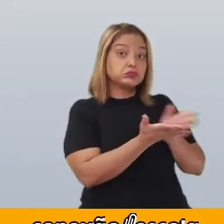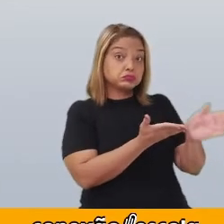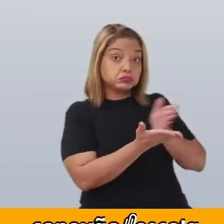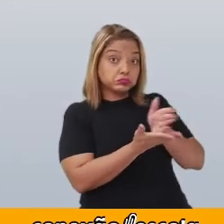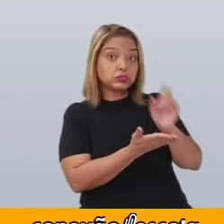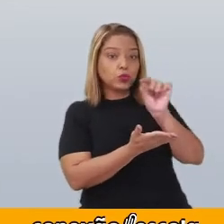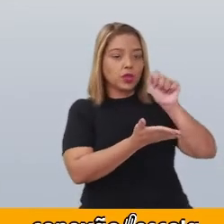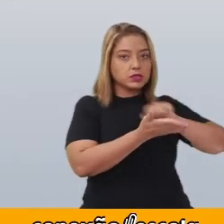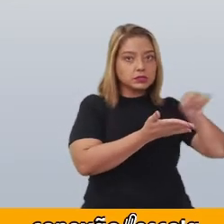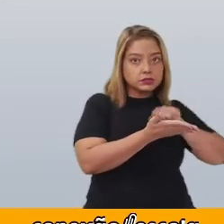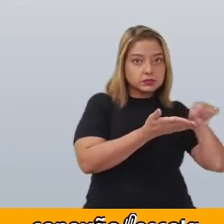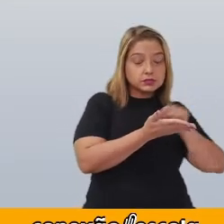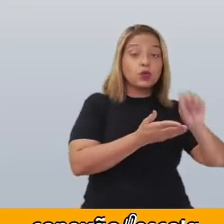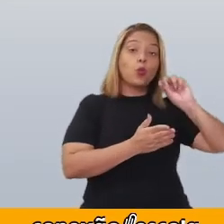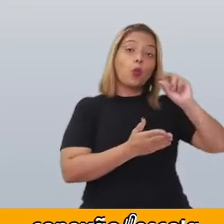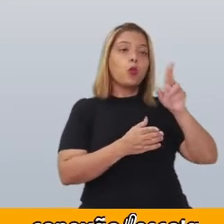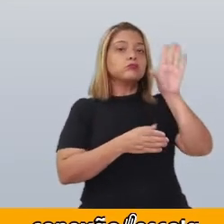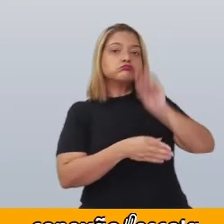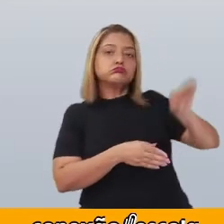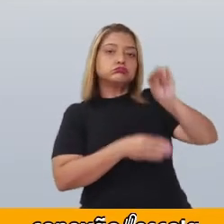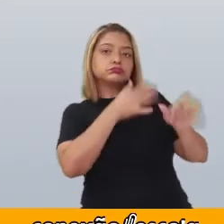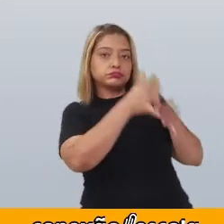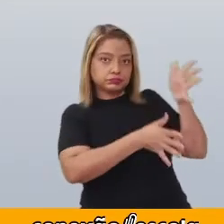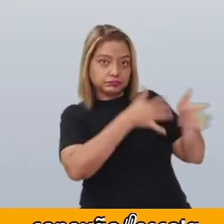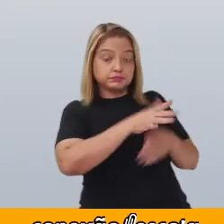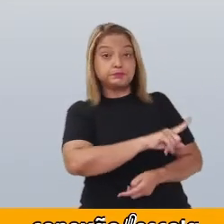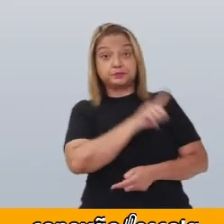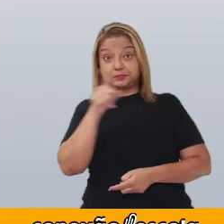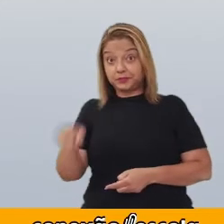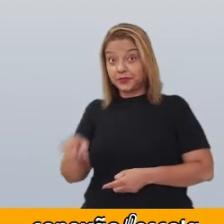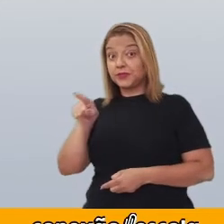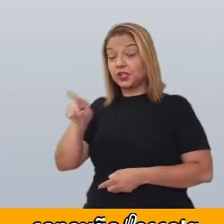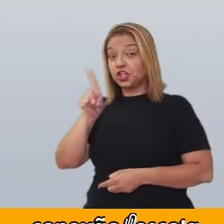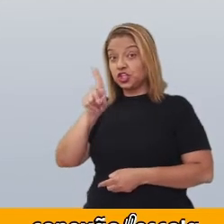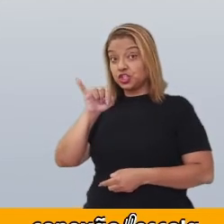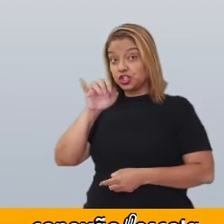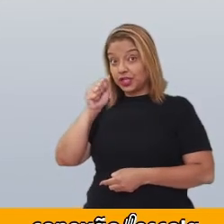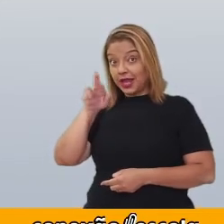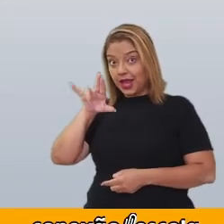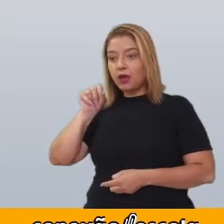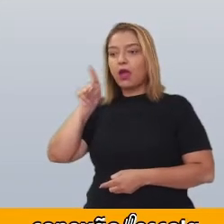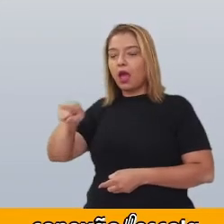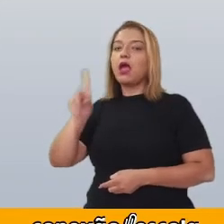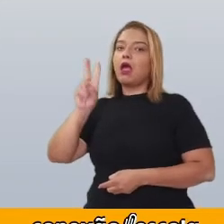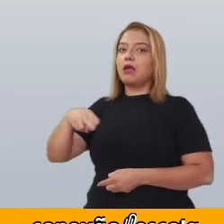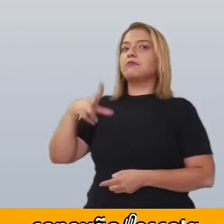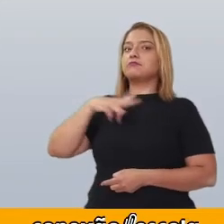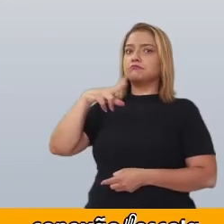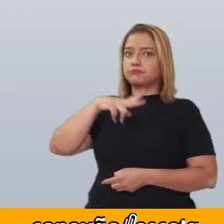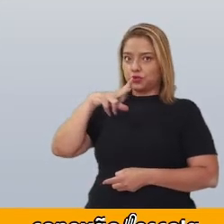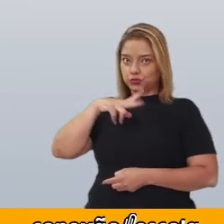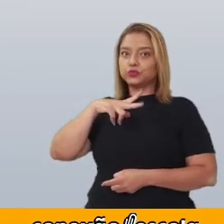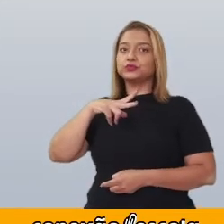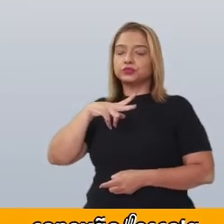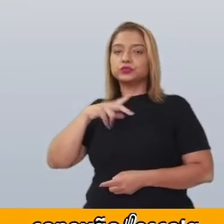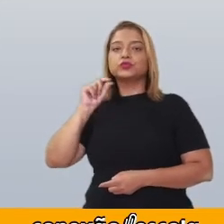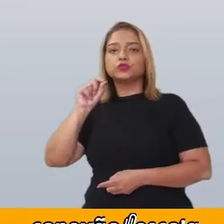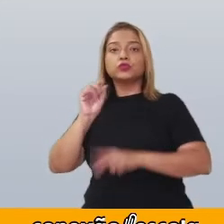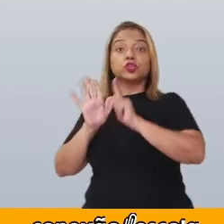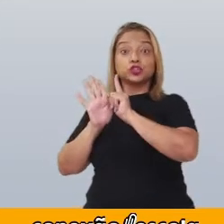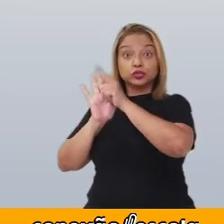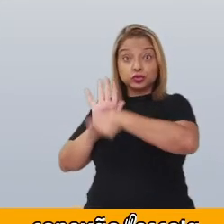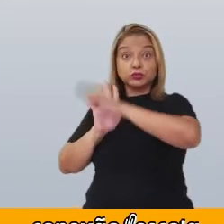modalidades escrito ou oral. O diário é um relato pessoal, um gênero